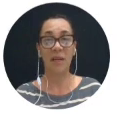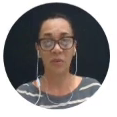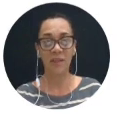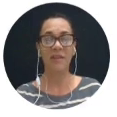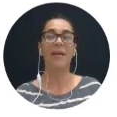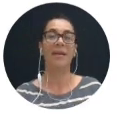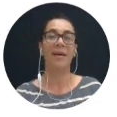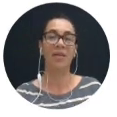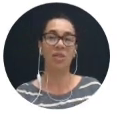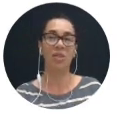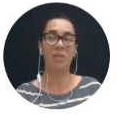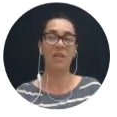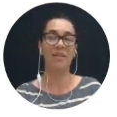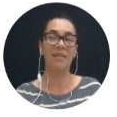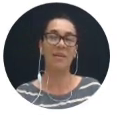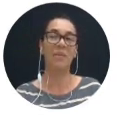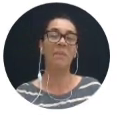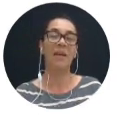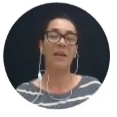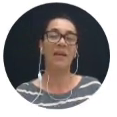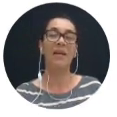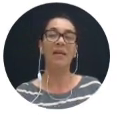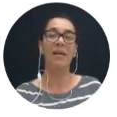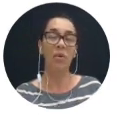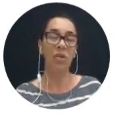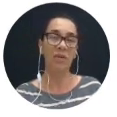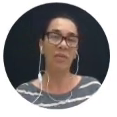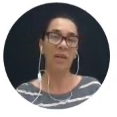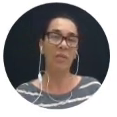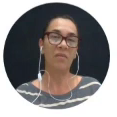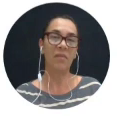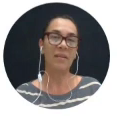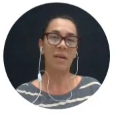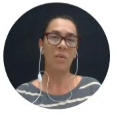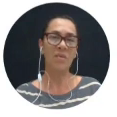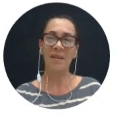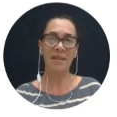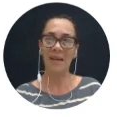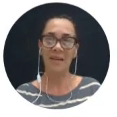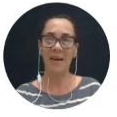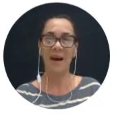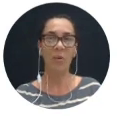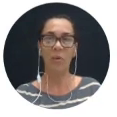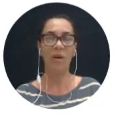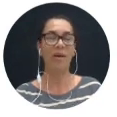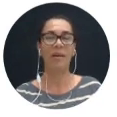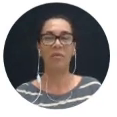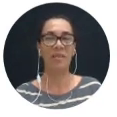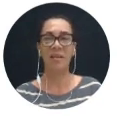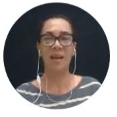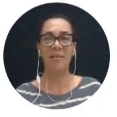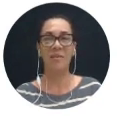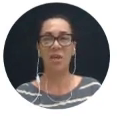já fui formadora na área de alfabetização, e que hoje eu trago aqui uma reflexão, com certeza algo